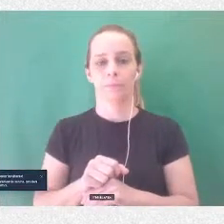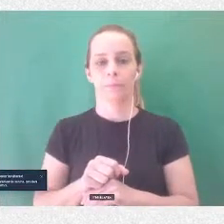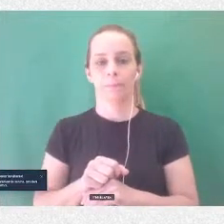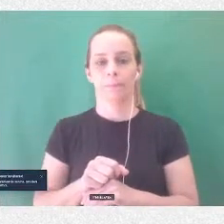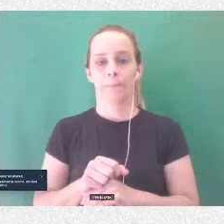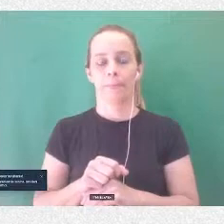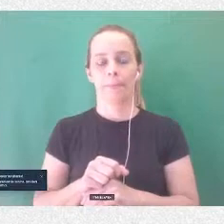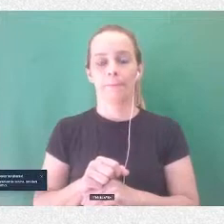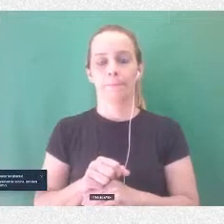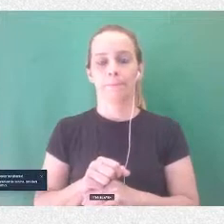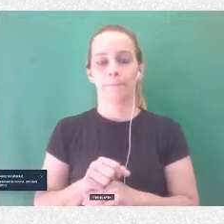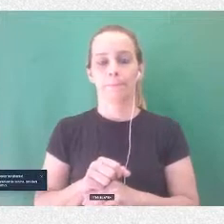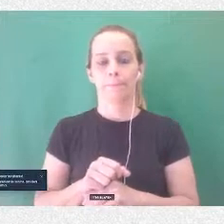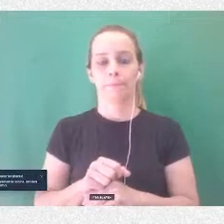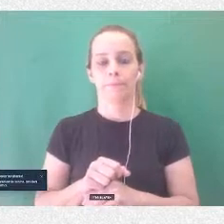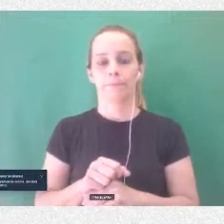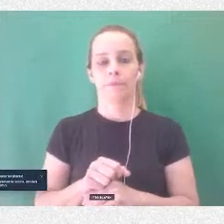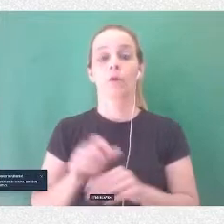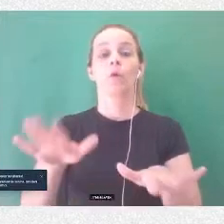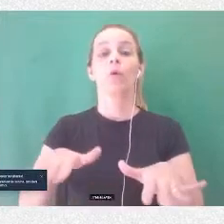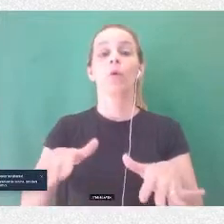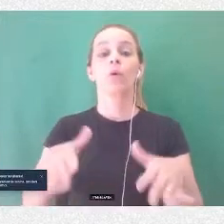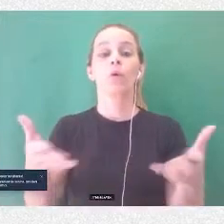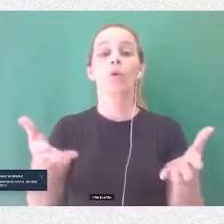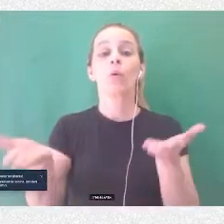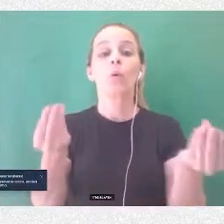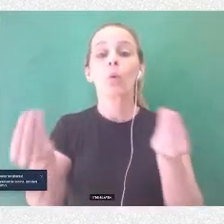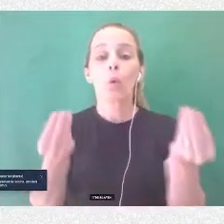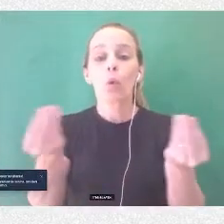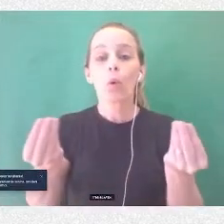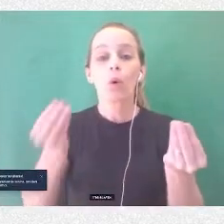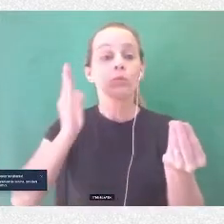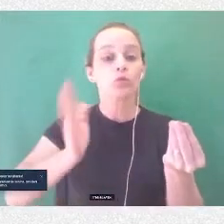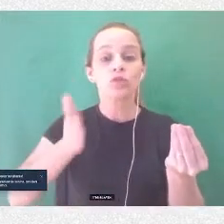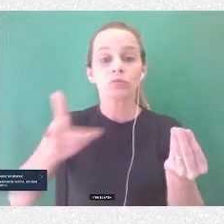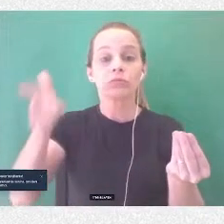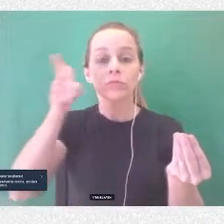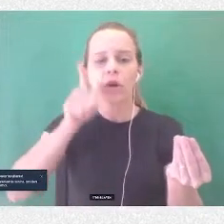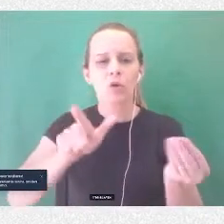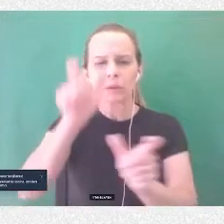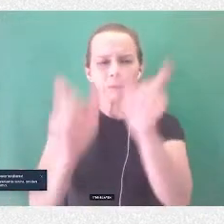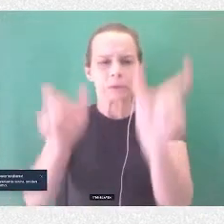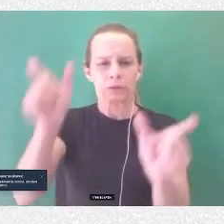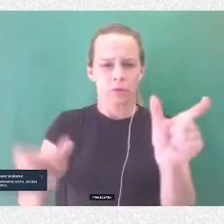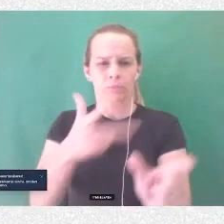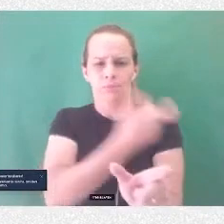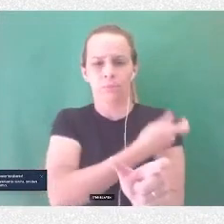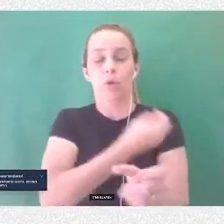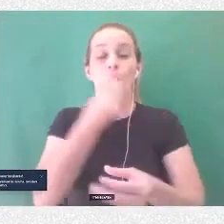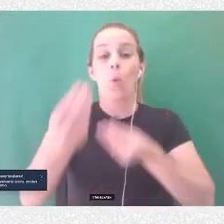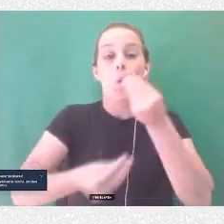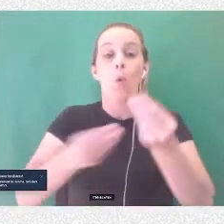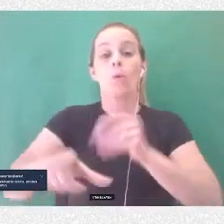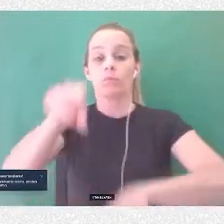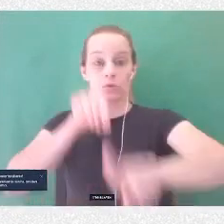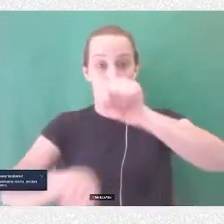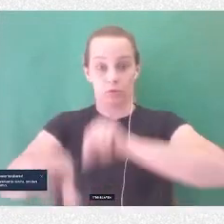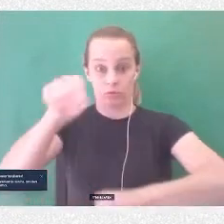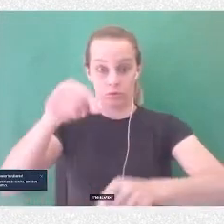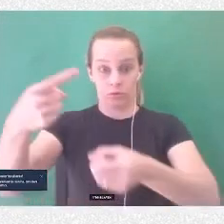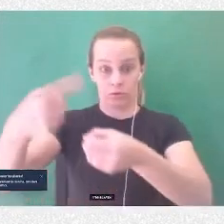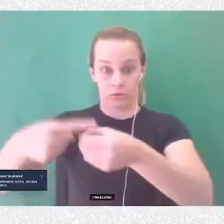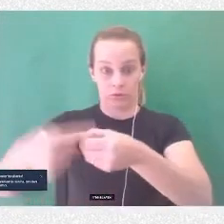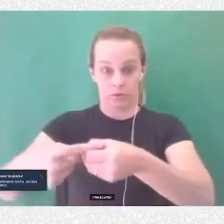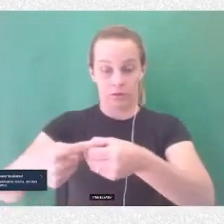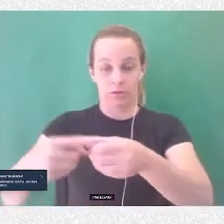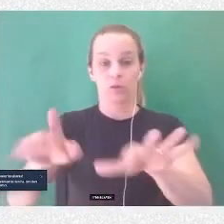Sim. Como está a cobertura vacinal no município? Como se deu a escolha do município? Qual é a população e